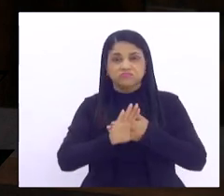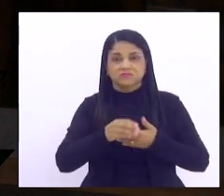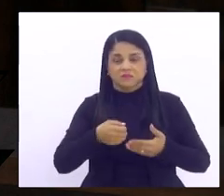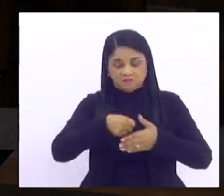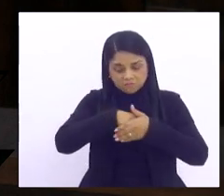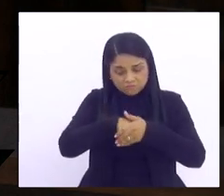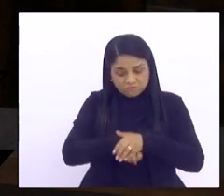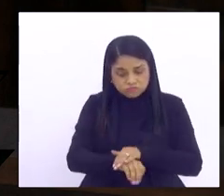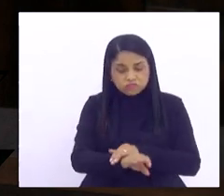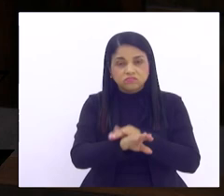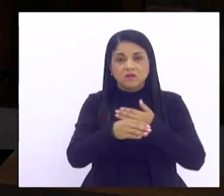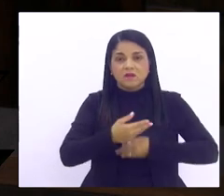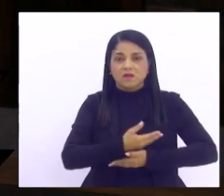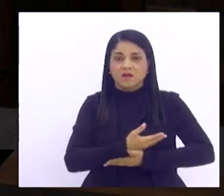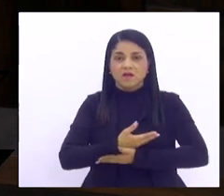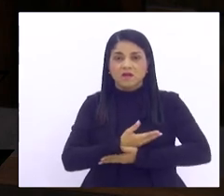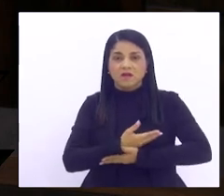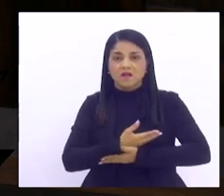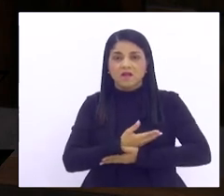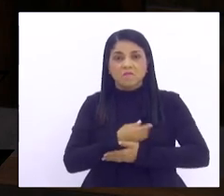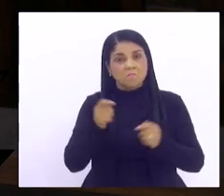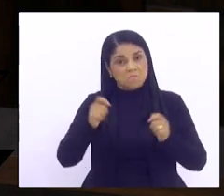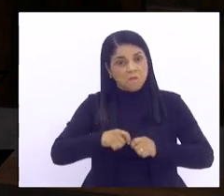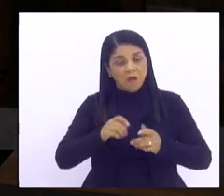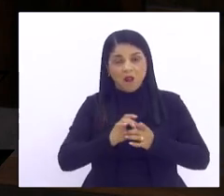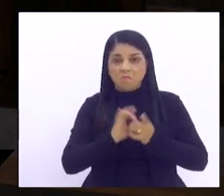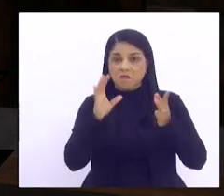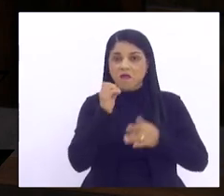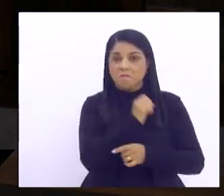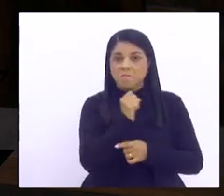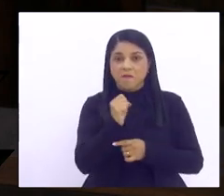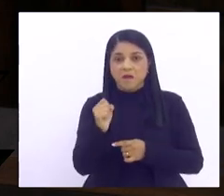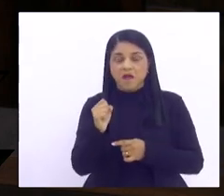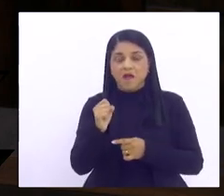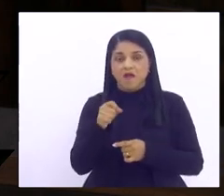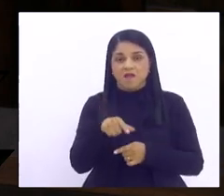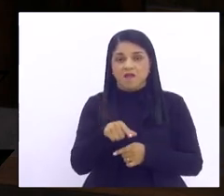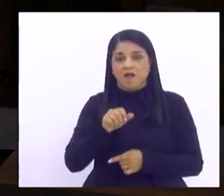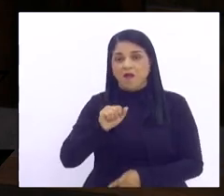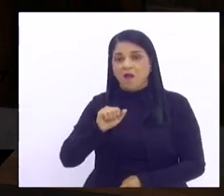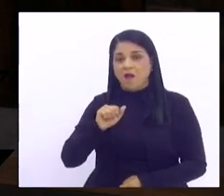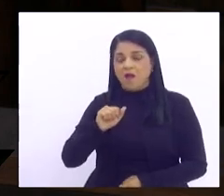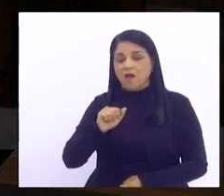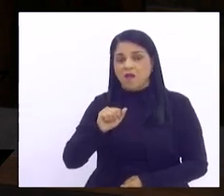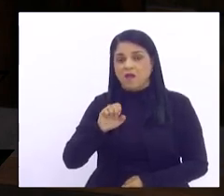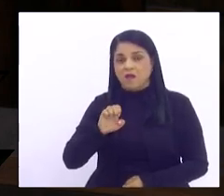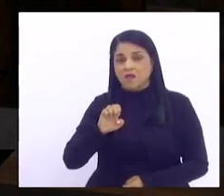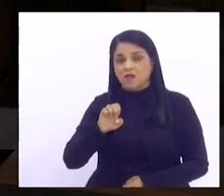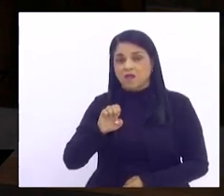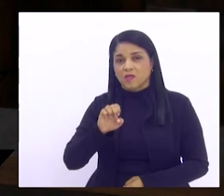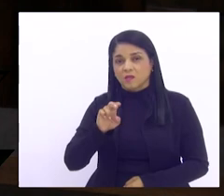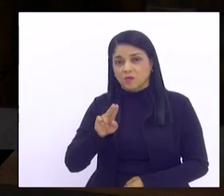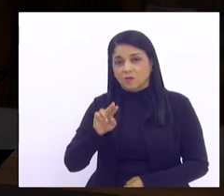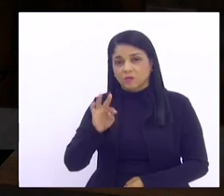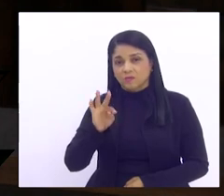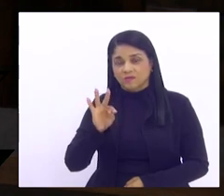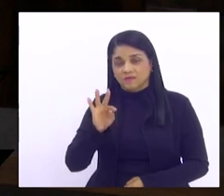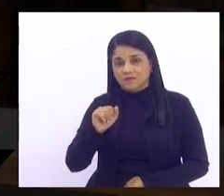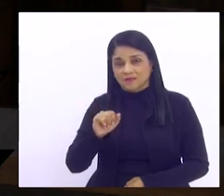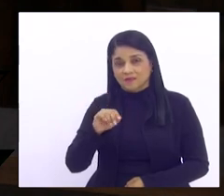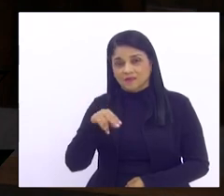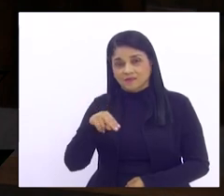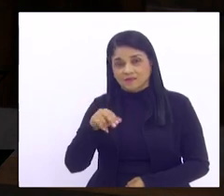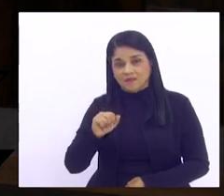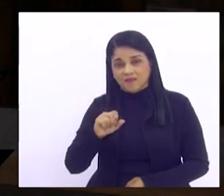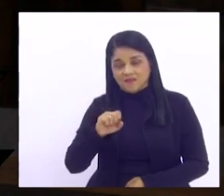como defendem os autores do artigo, a eutanásia e outras atrocidades já vistas